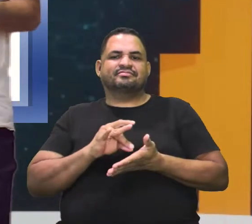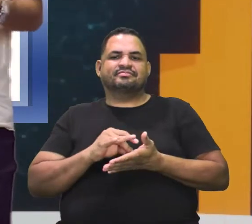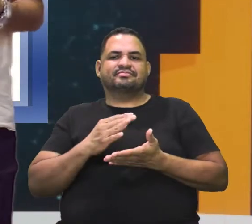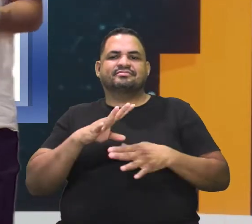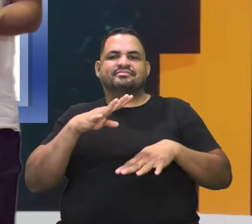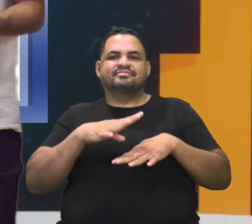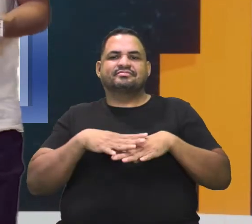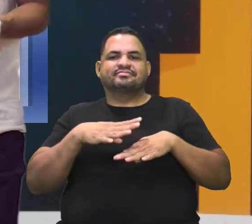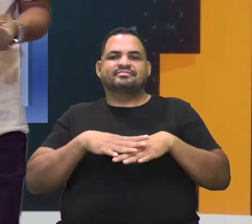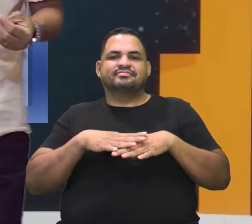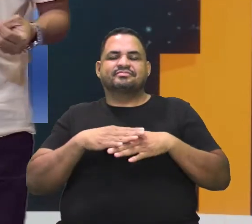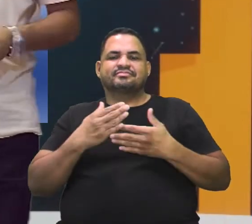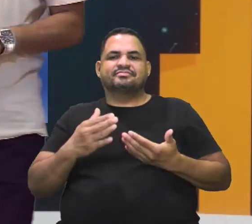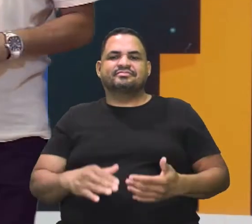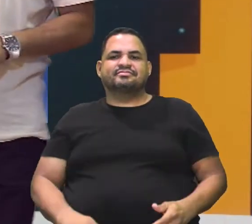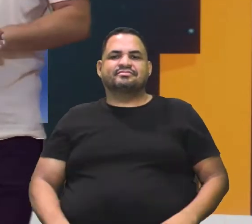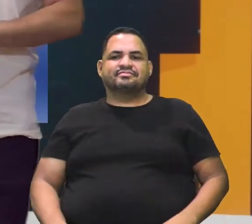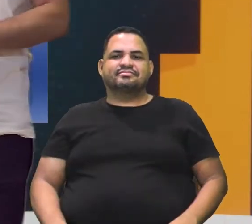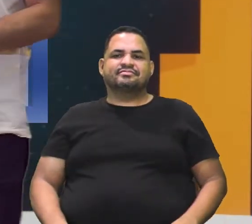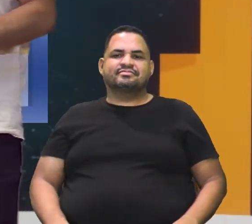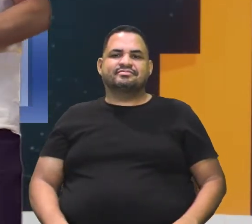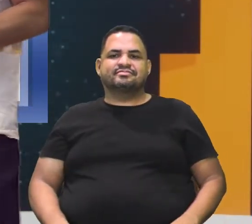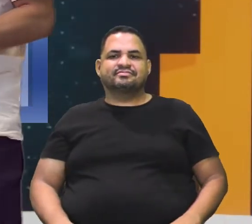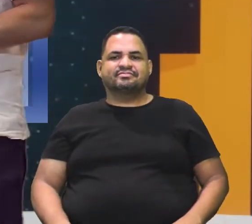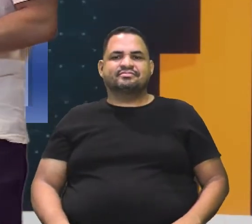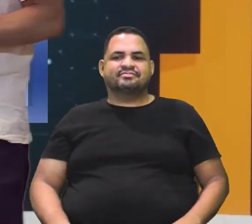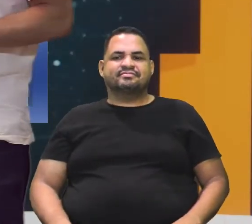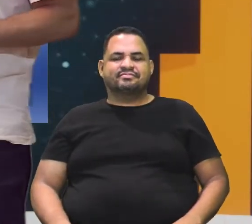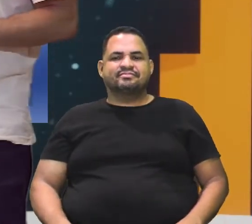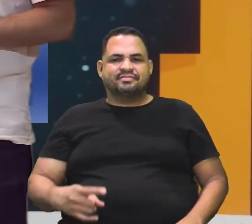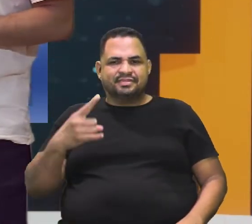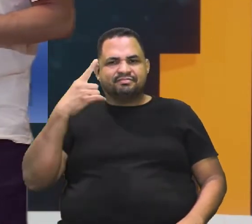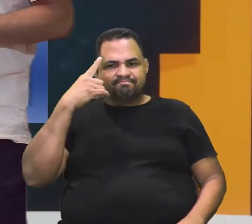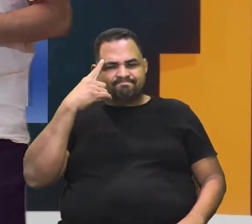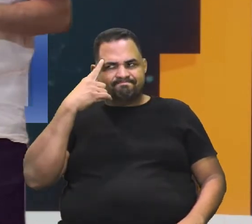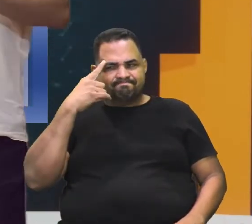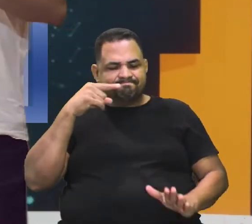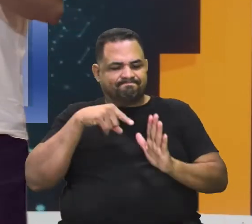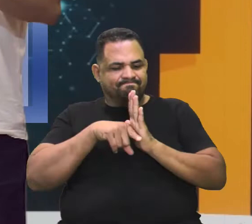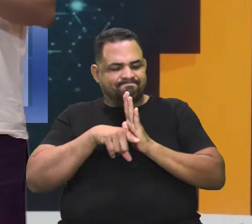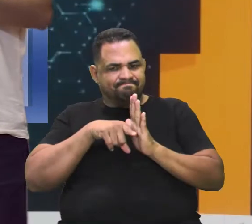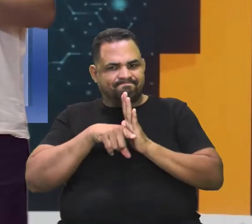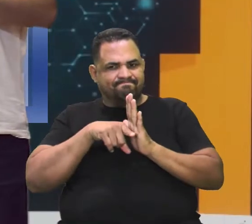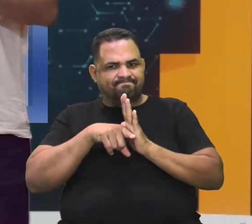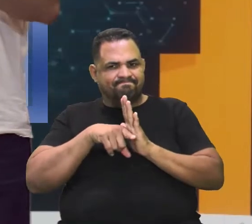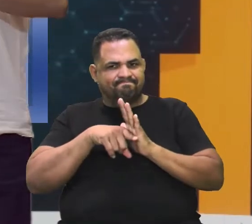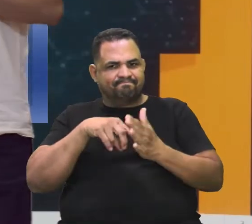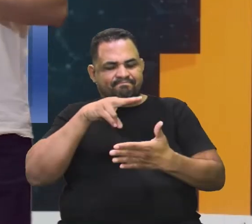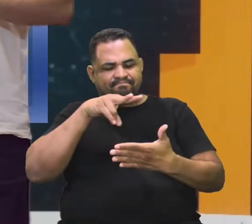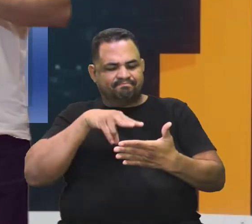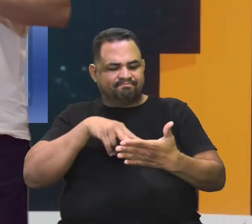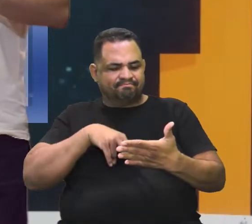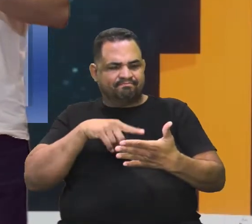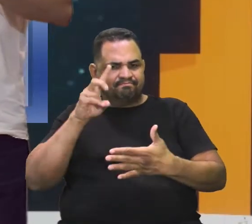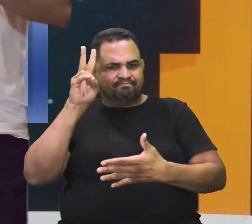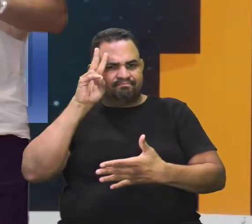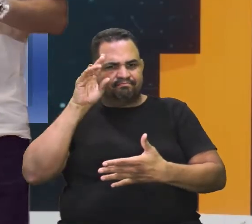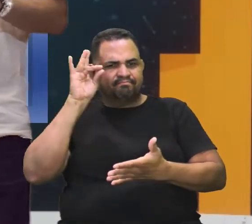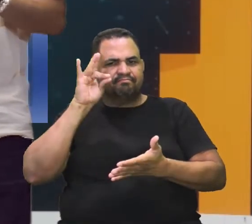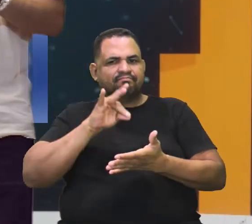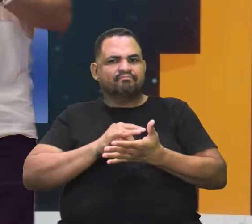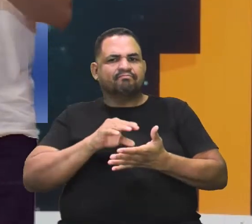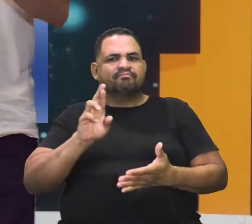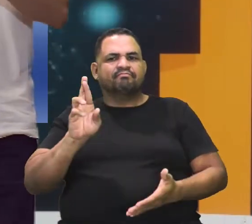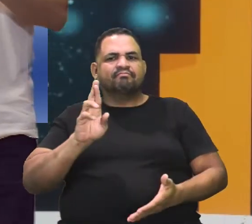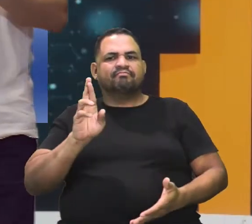o matemático em questão é que... Eu vou até pesquisar o nome dele, porque realmente... Eu lembro que eu li uma vez, mas eu não lembro de fato